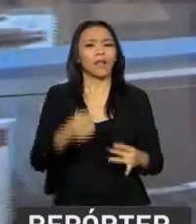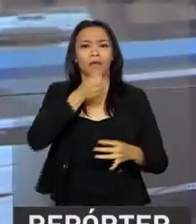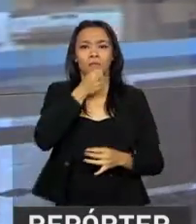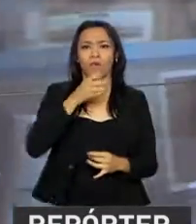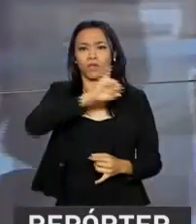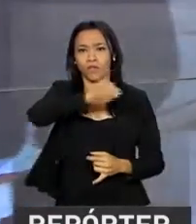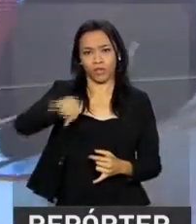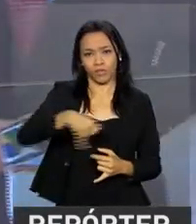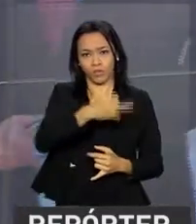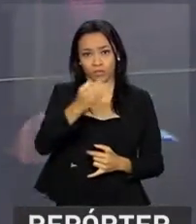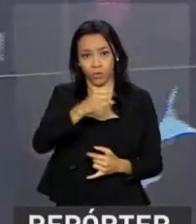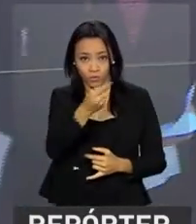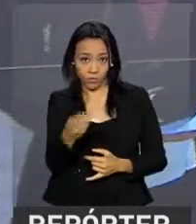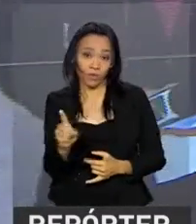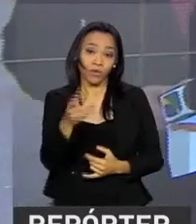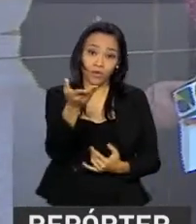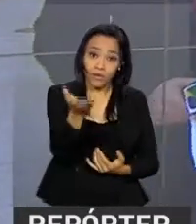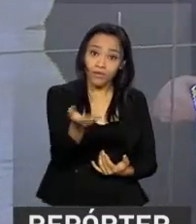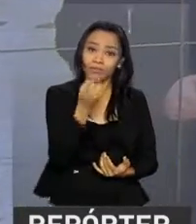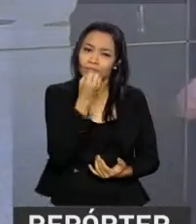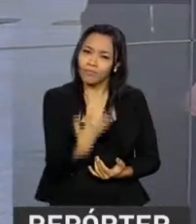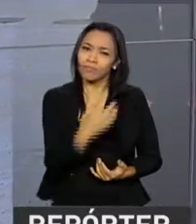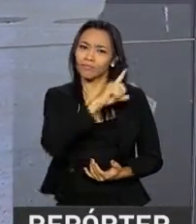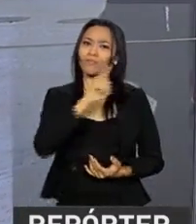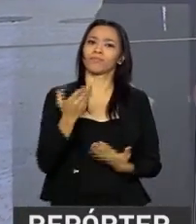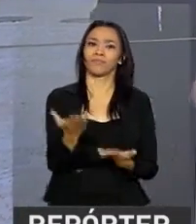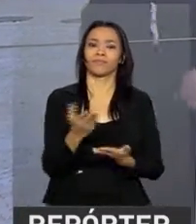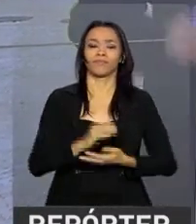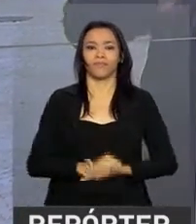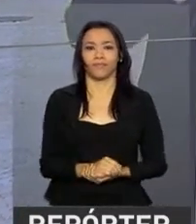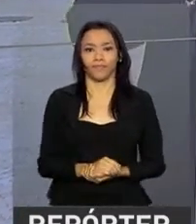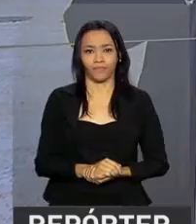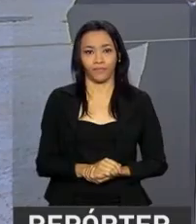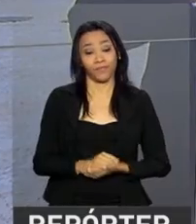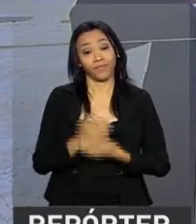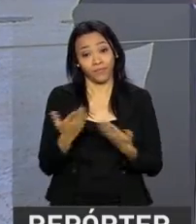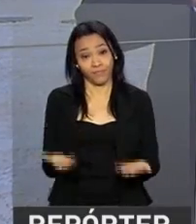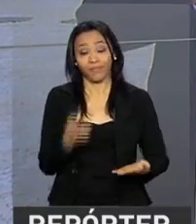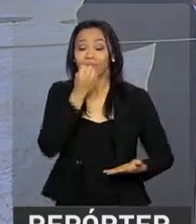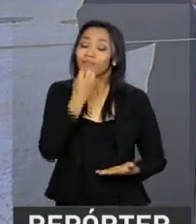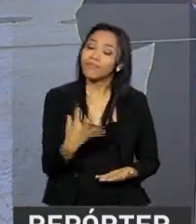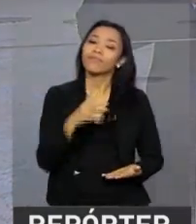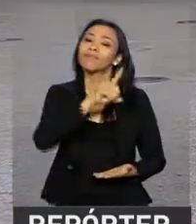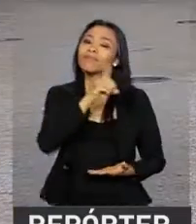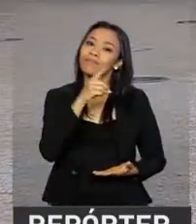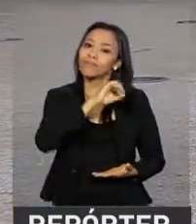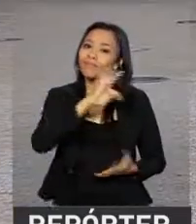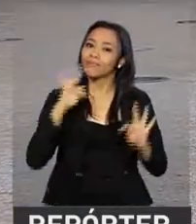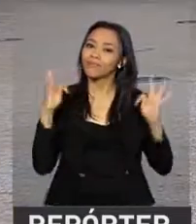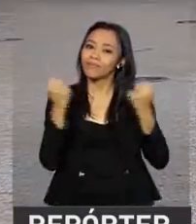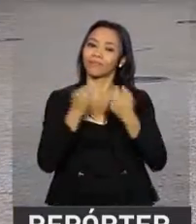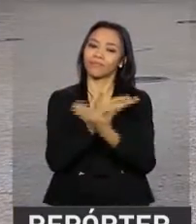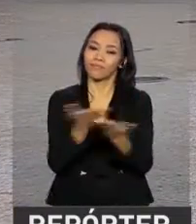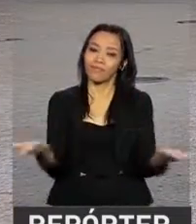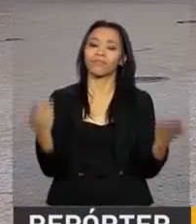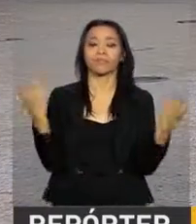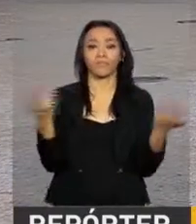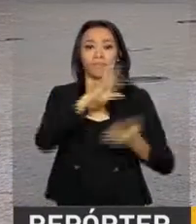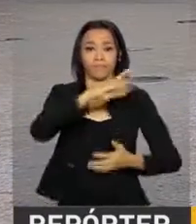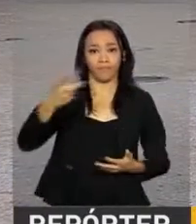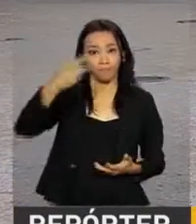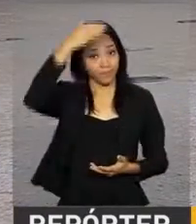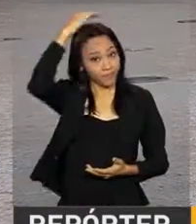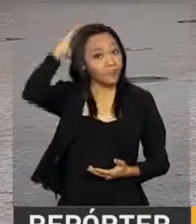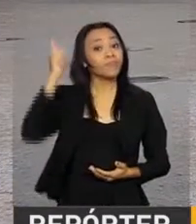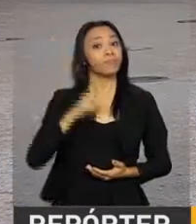está lá no palácio do planalto joão pedro bom dia pra você daniele bom dia pra você também bom dia a todos pois é o presidente em exercício michel